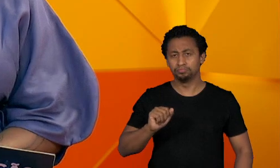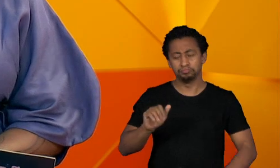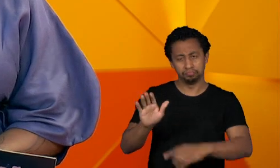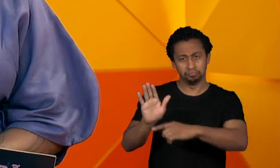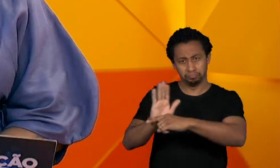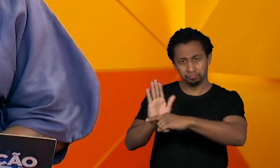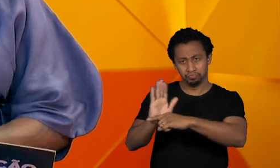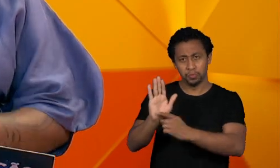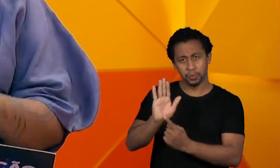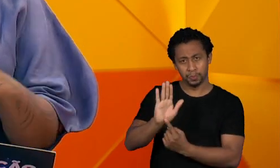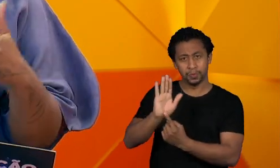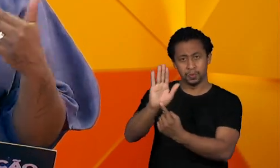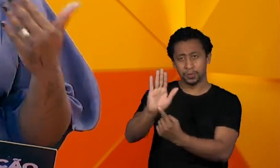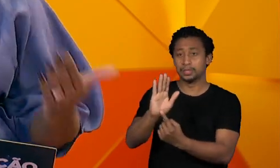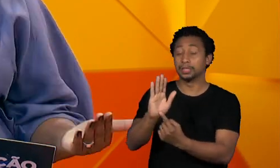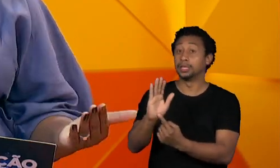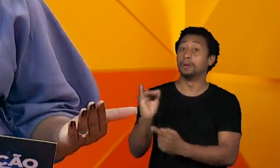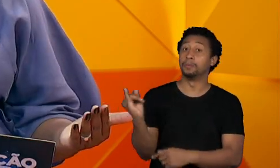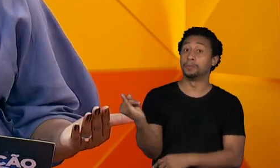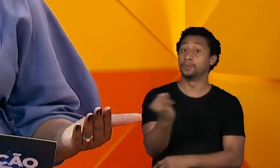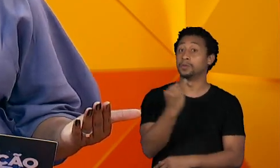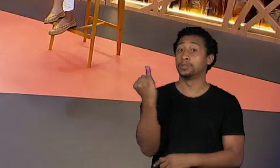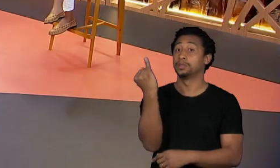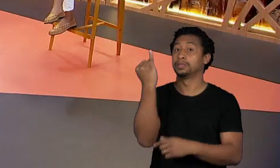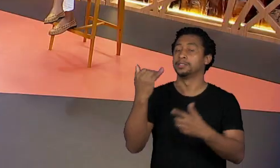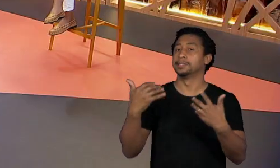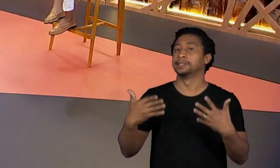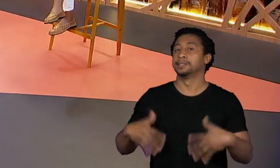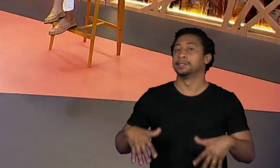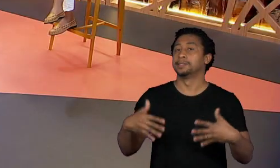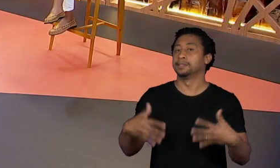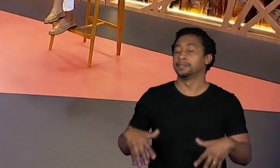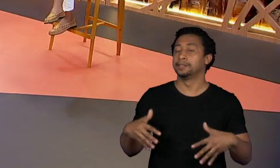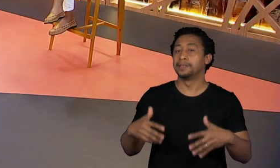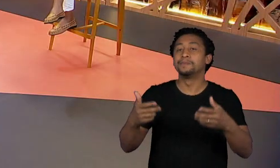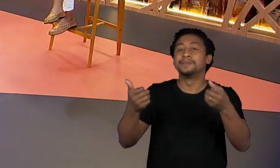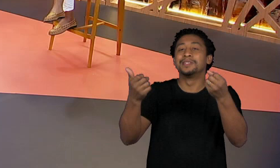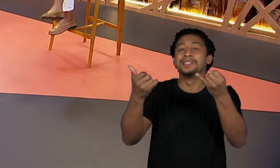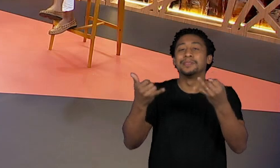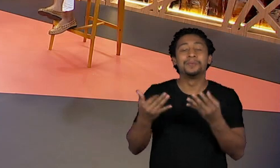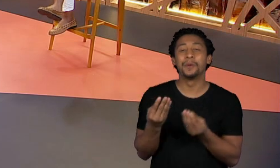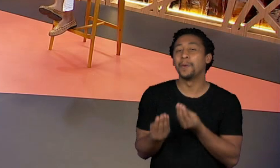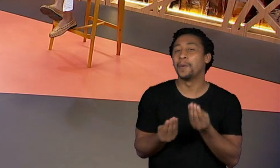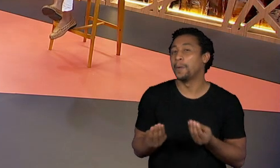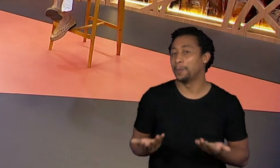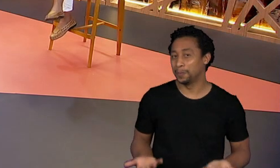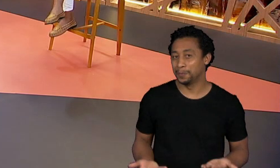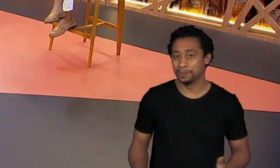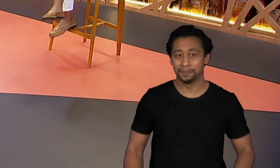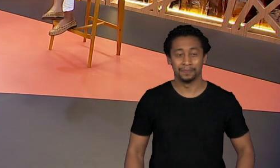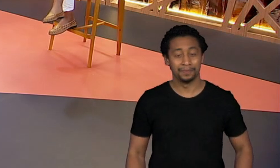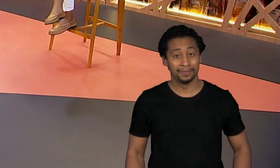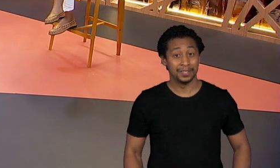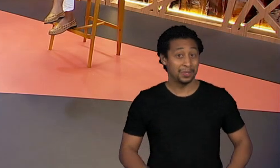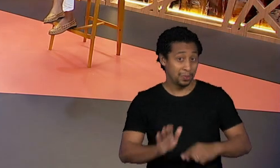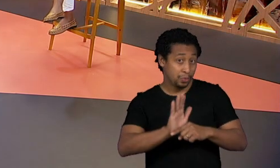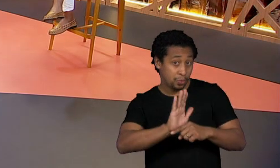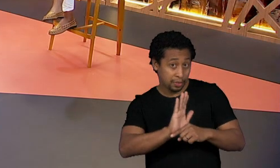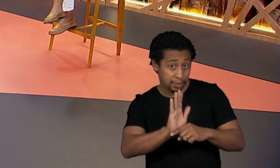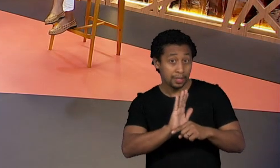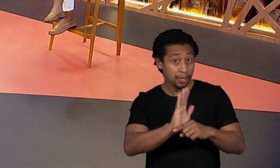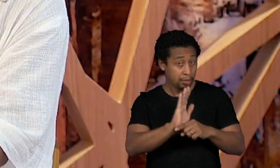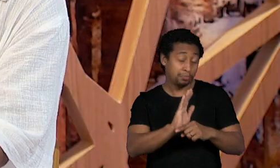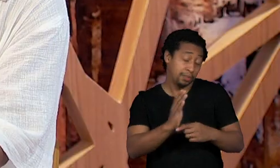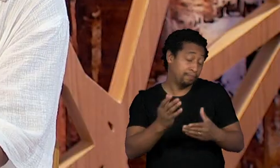tem uma importância absurda, né? Fala um pouquinho pra gente. O cinema, ele cria imaginário, né? Assim como